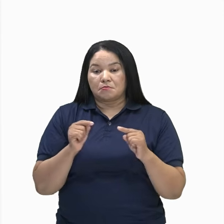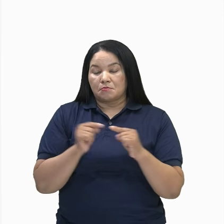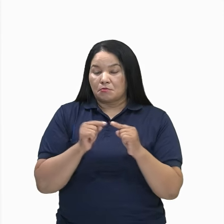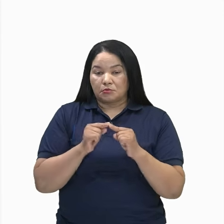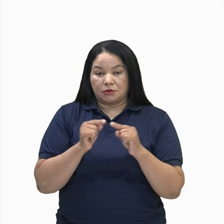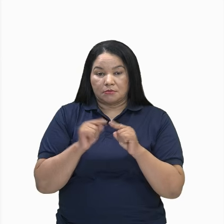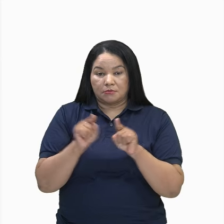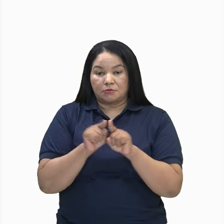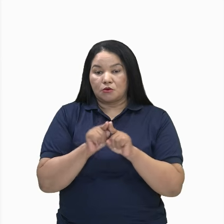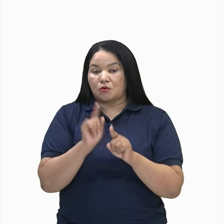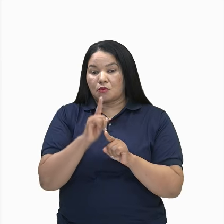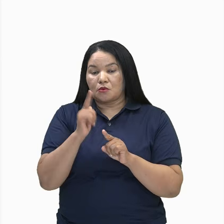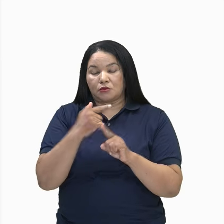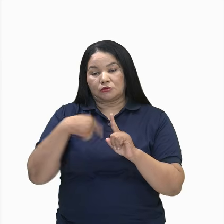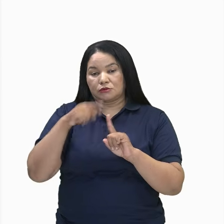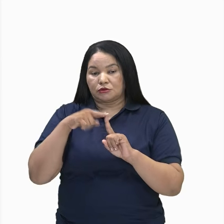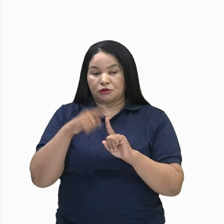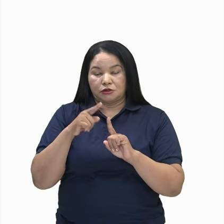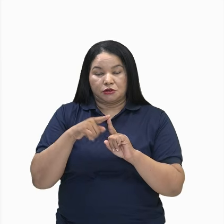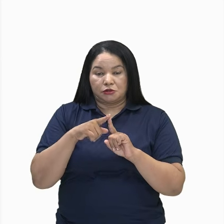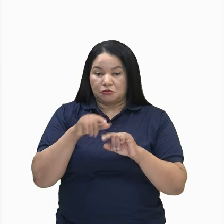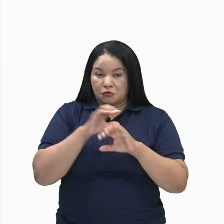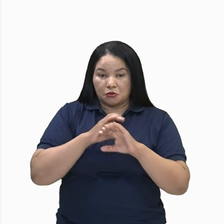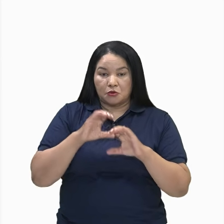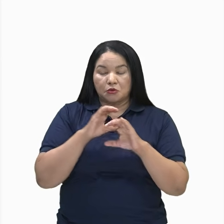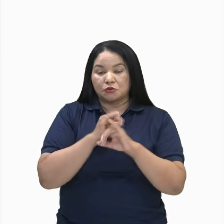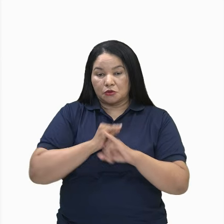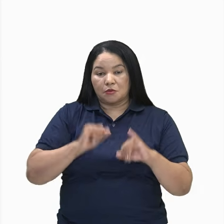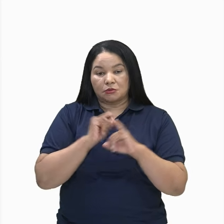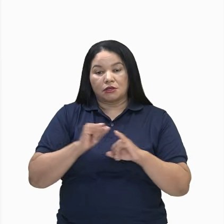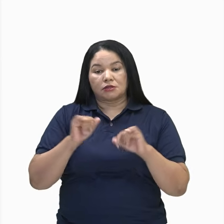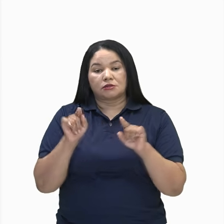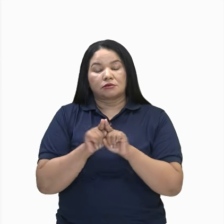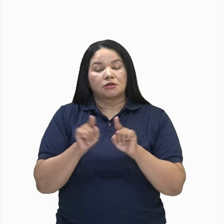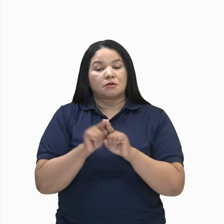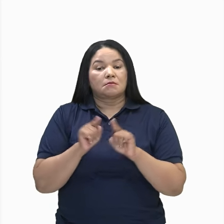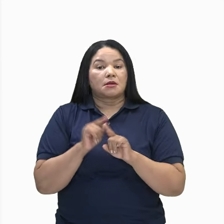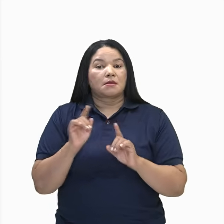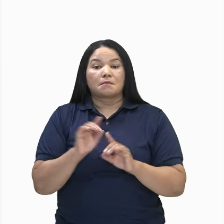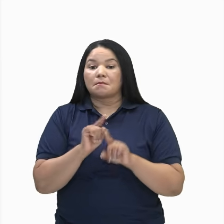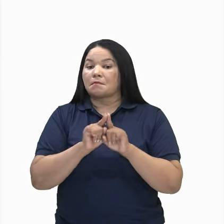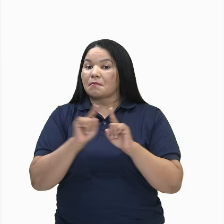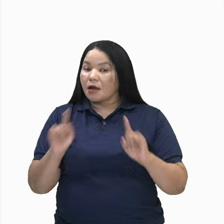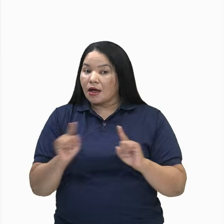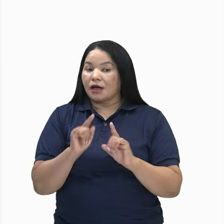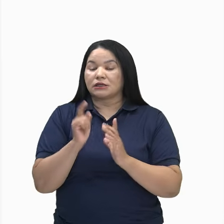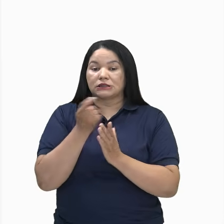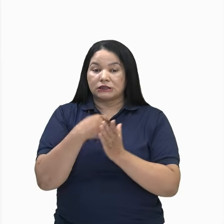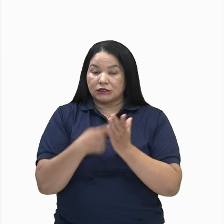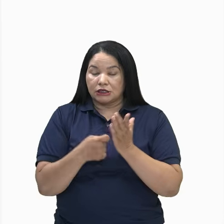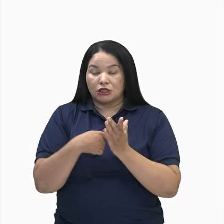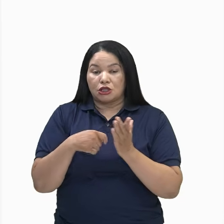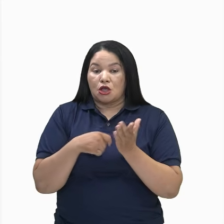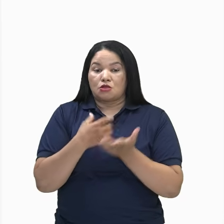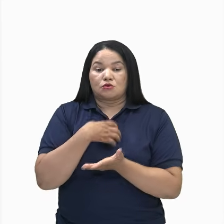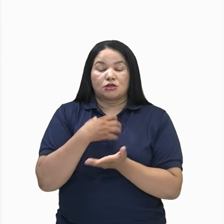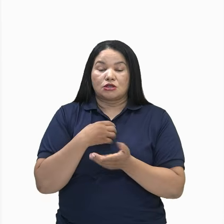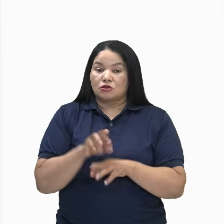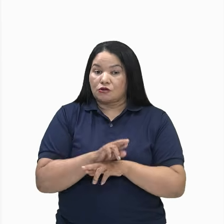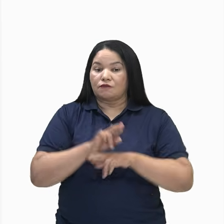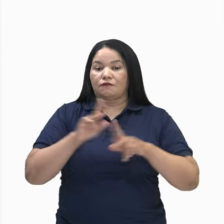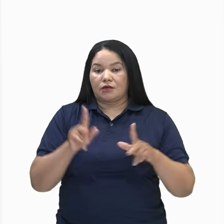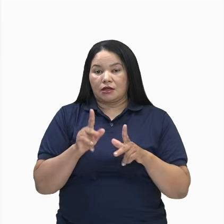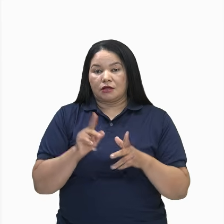de comunicação. Mas essa notícia é escrita de uma maneira diferente, de modo a dar ênfase a um